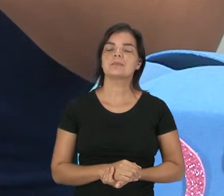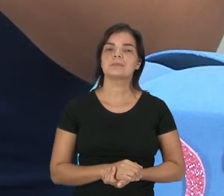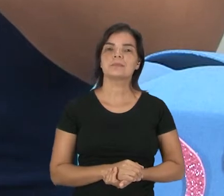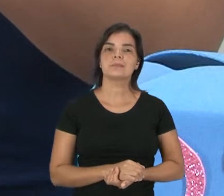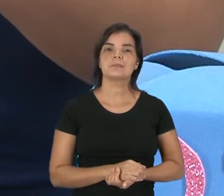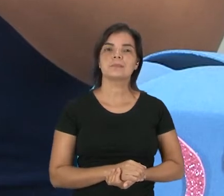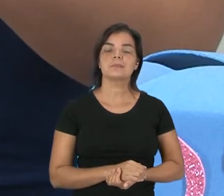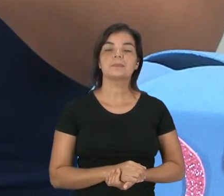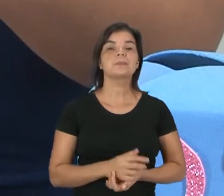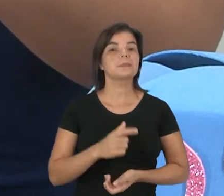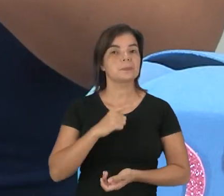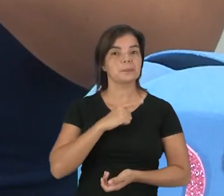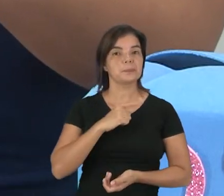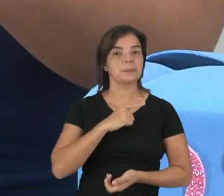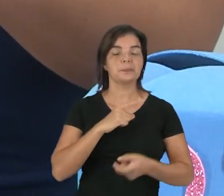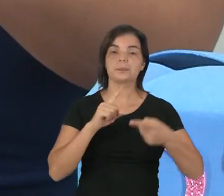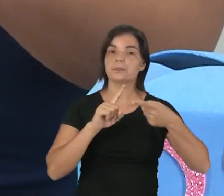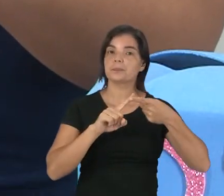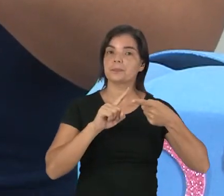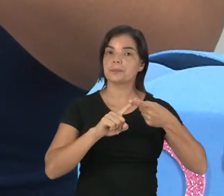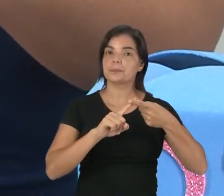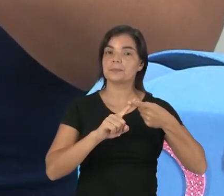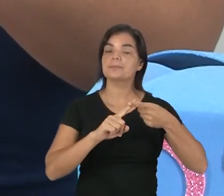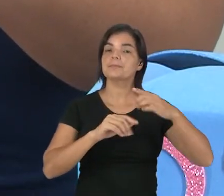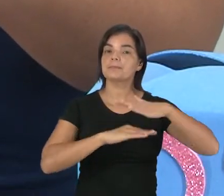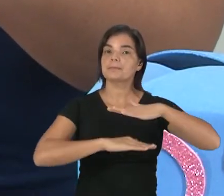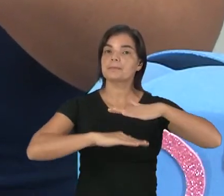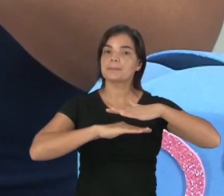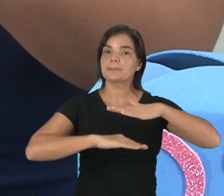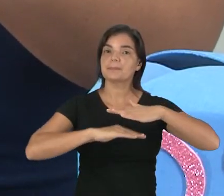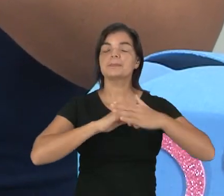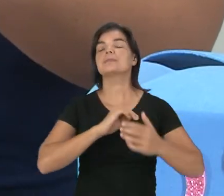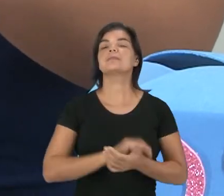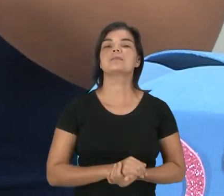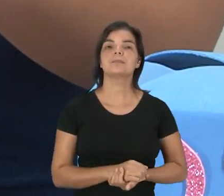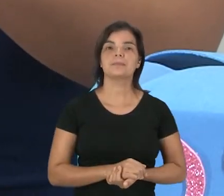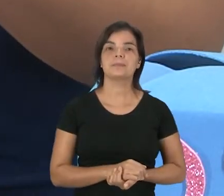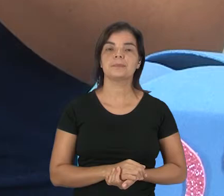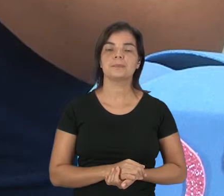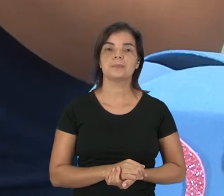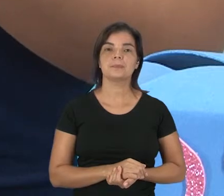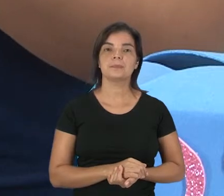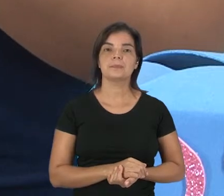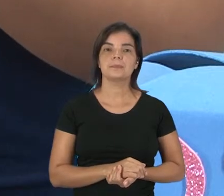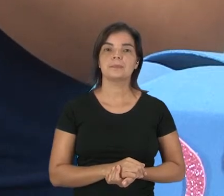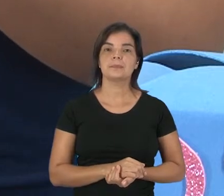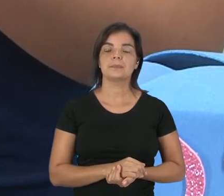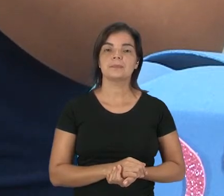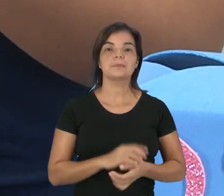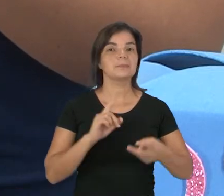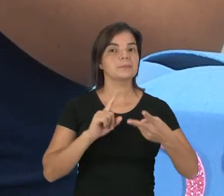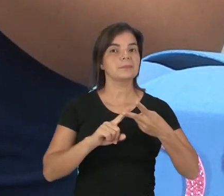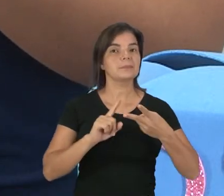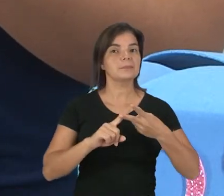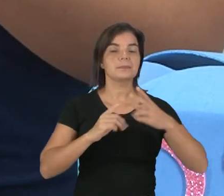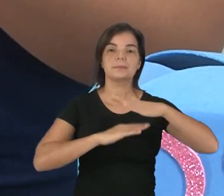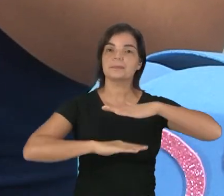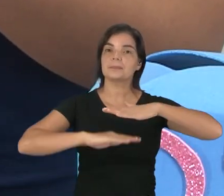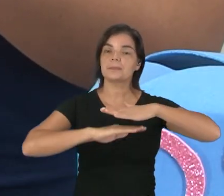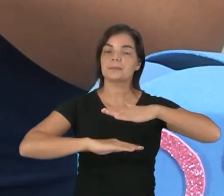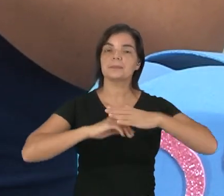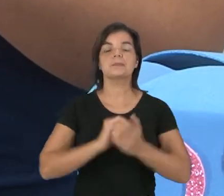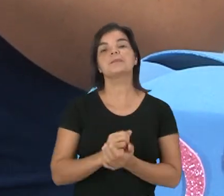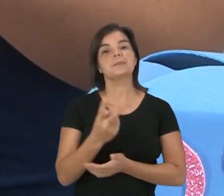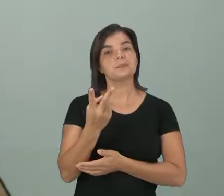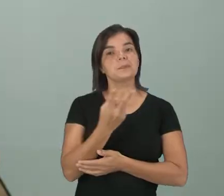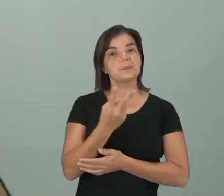Olha só, aqui nós temos a primeira base, certo? E aqui a segunda base. E